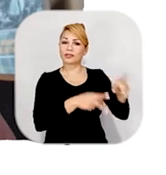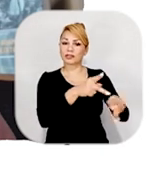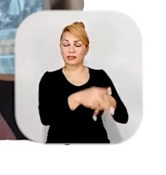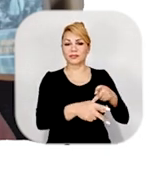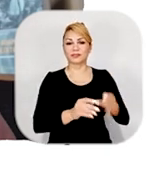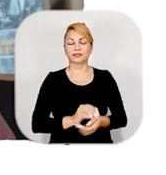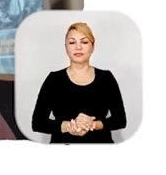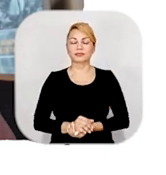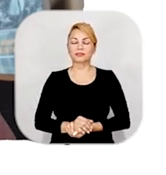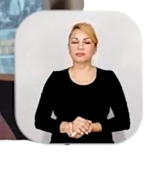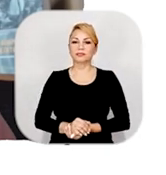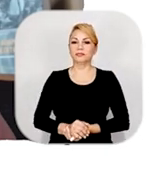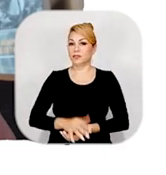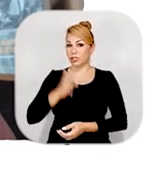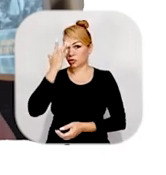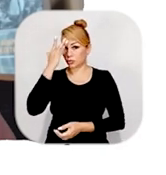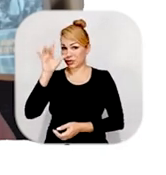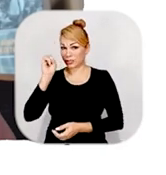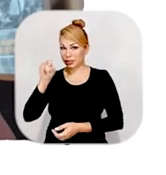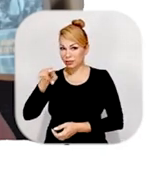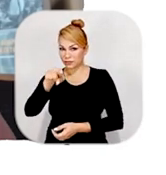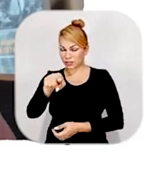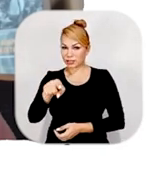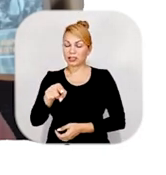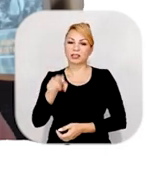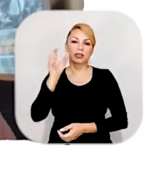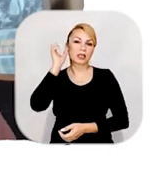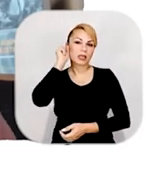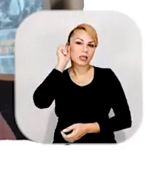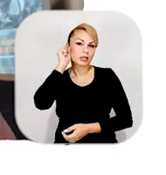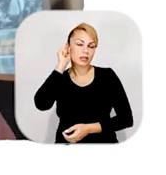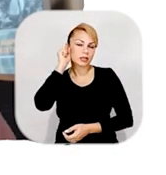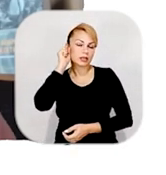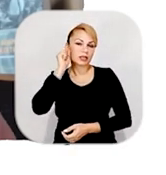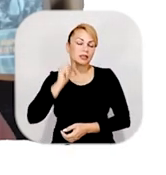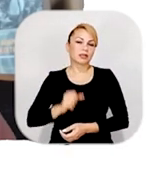Eu não sei se vocês estão ouvindo ainda.